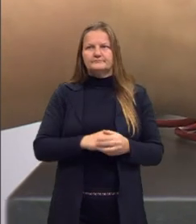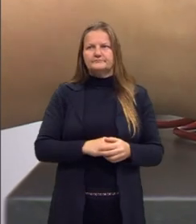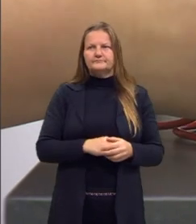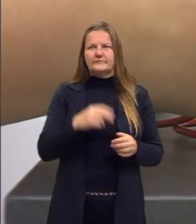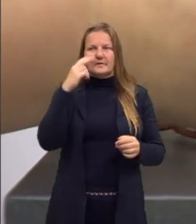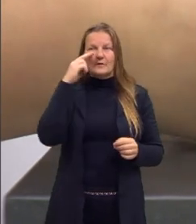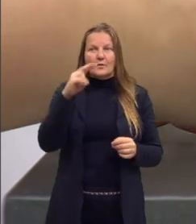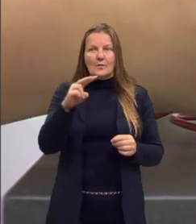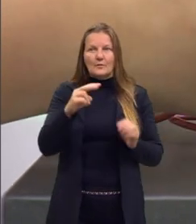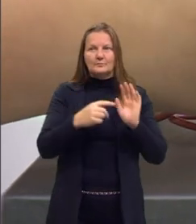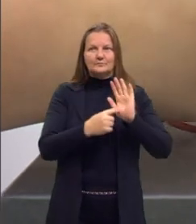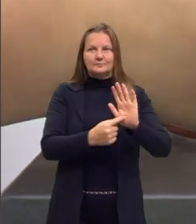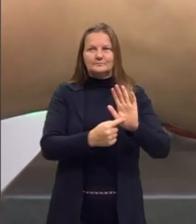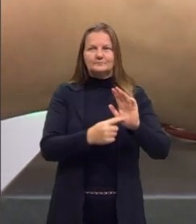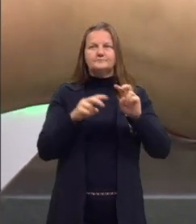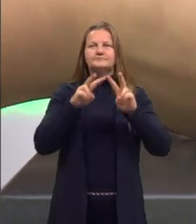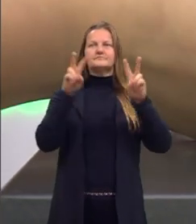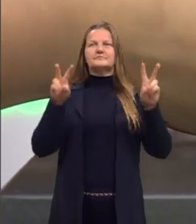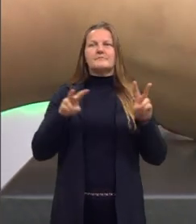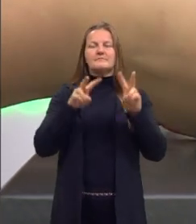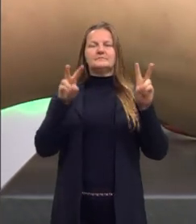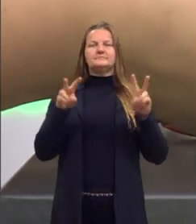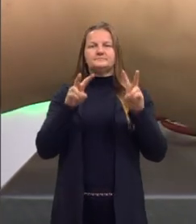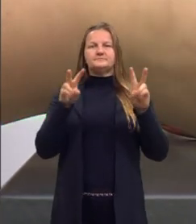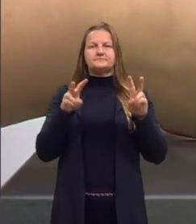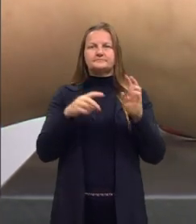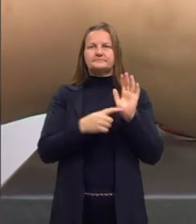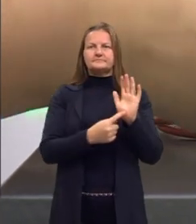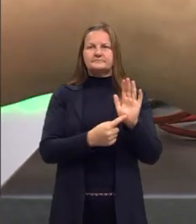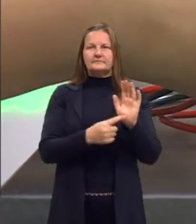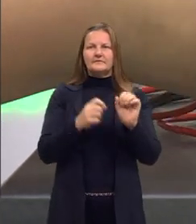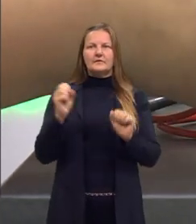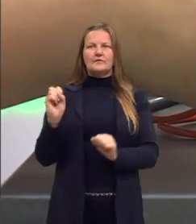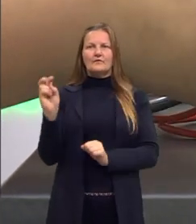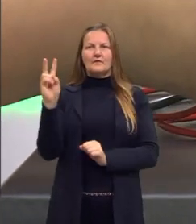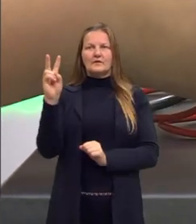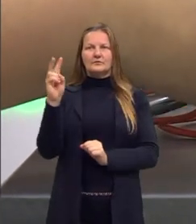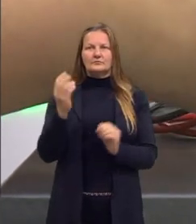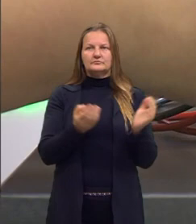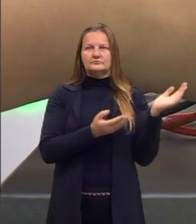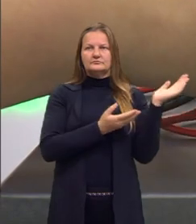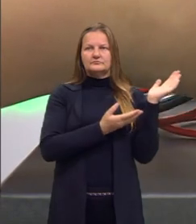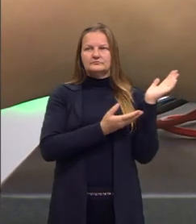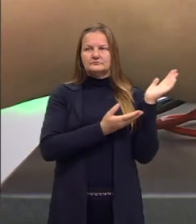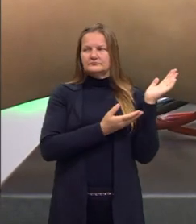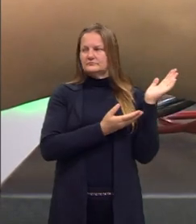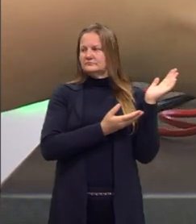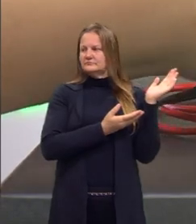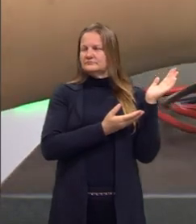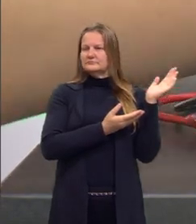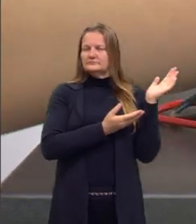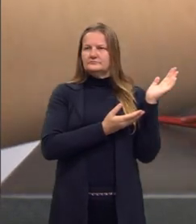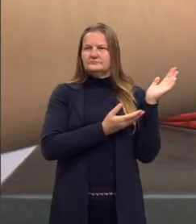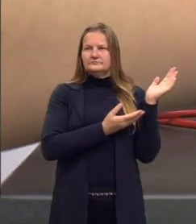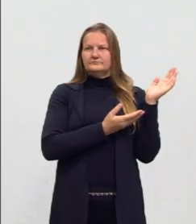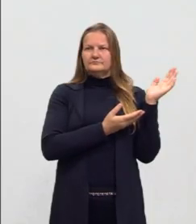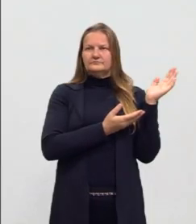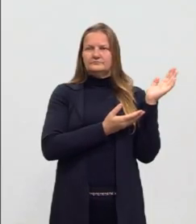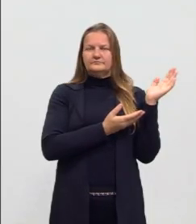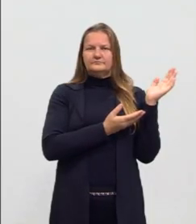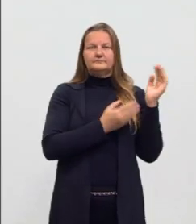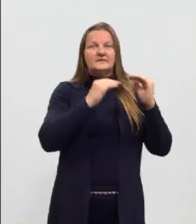aí se vocês vão ver né que enquanto eu conecto aqui ele vai né mudar o valor tá deixa eu só ver aqui se a nossa